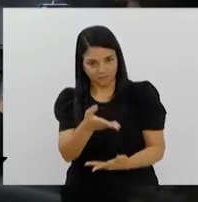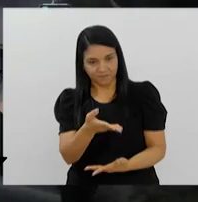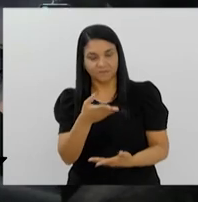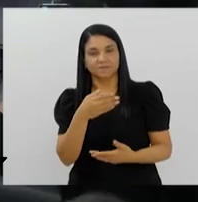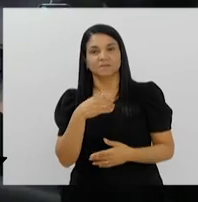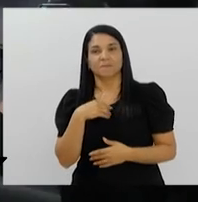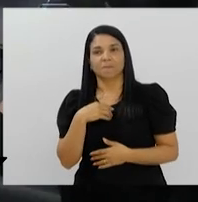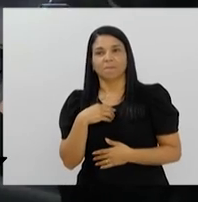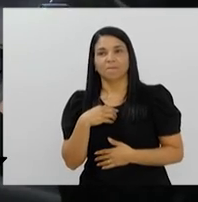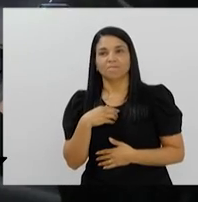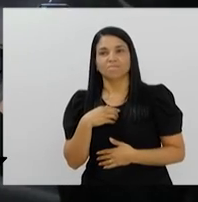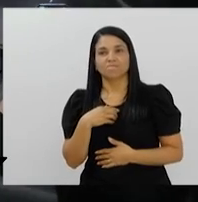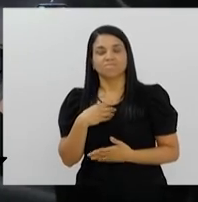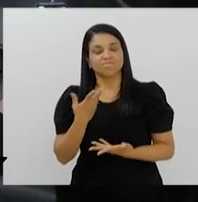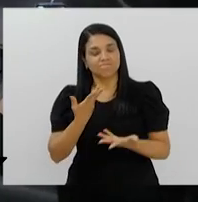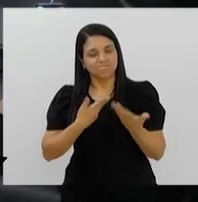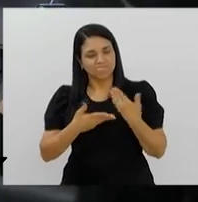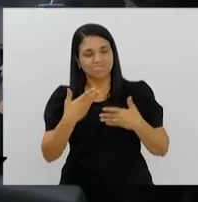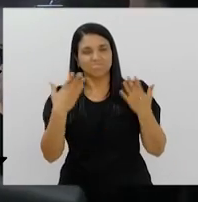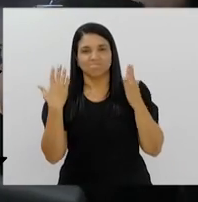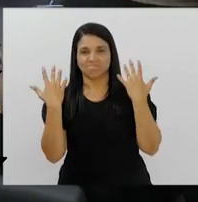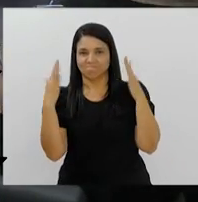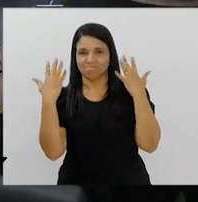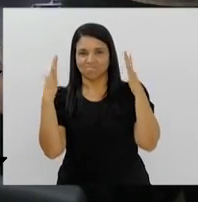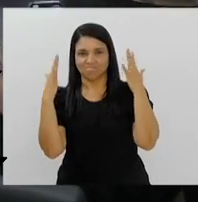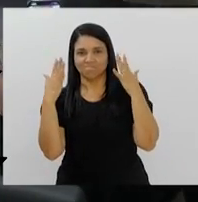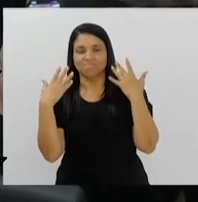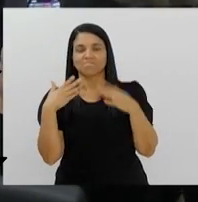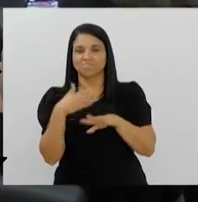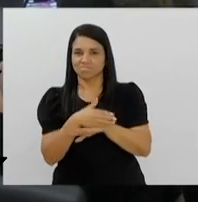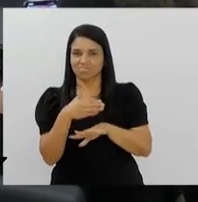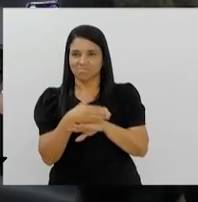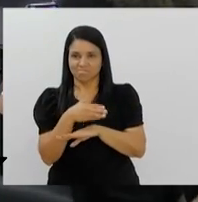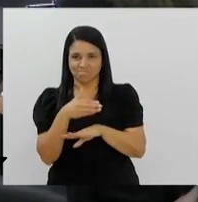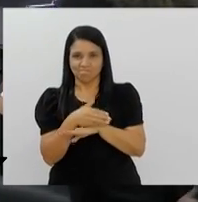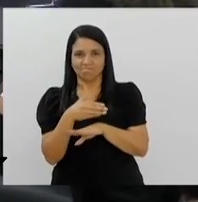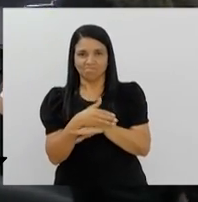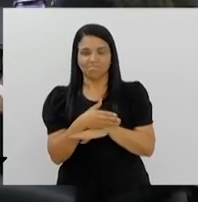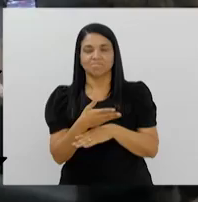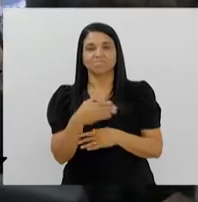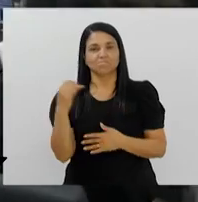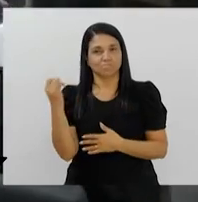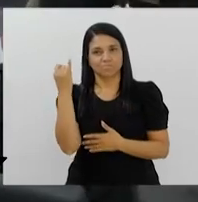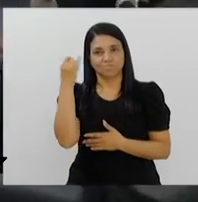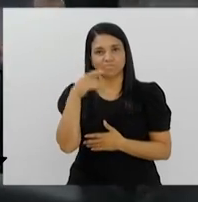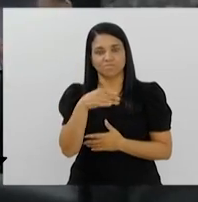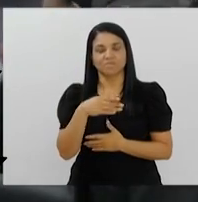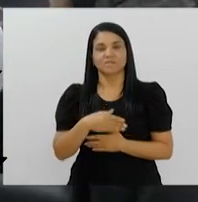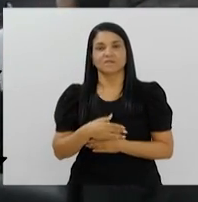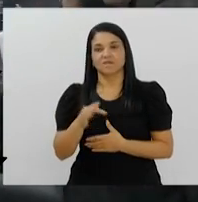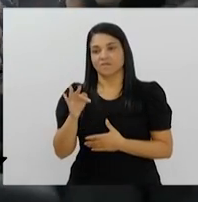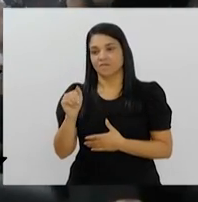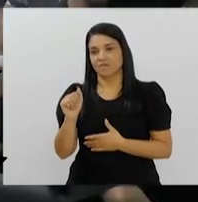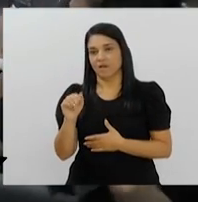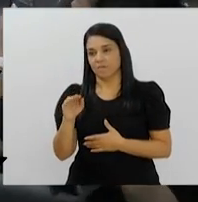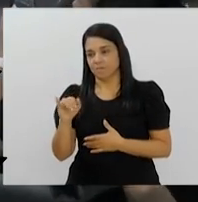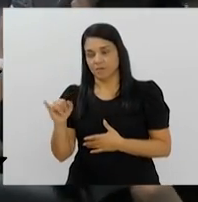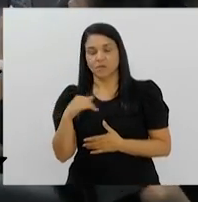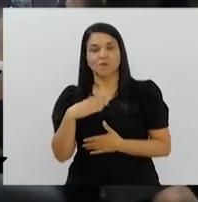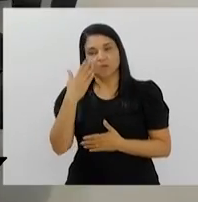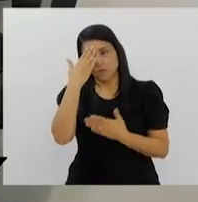aqui é é unânime a sua participação então por favor Fabi Boa tarde obrigada aí pela